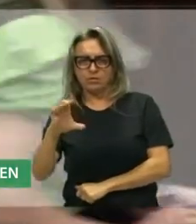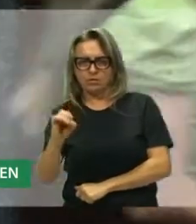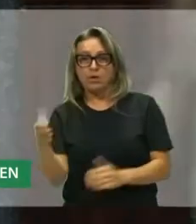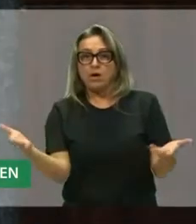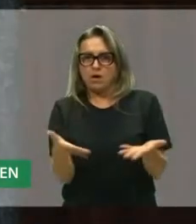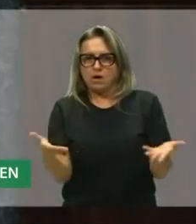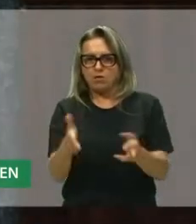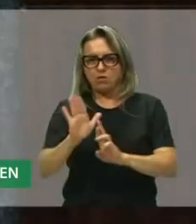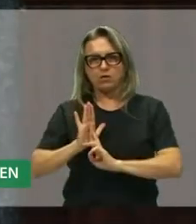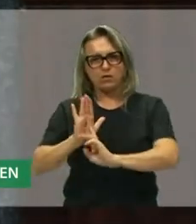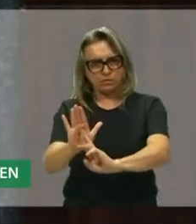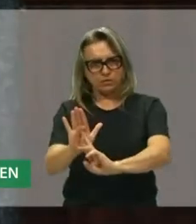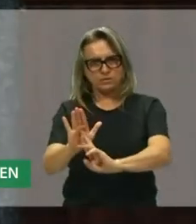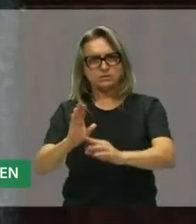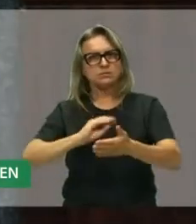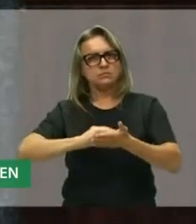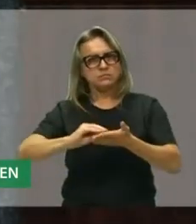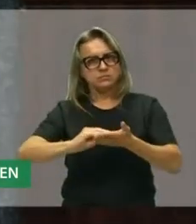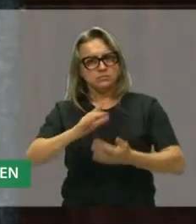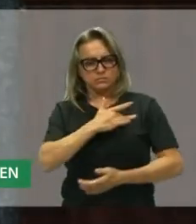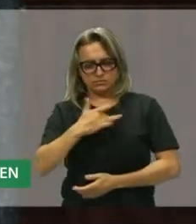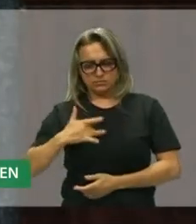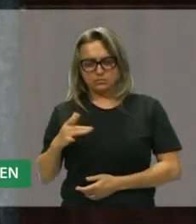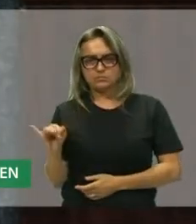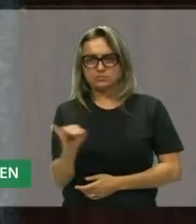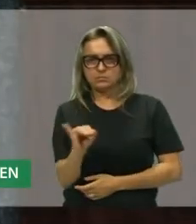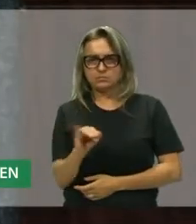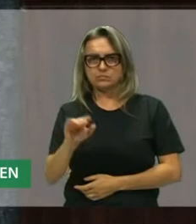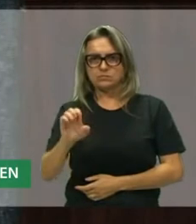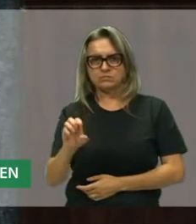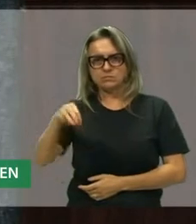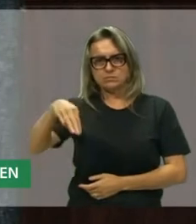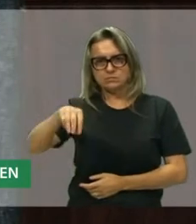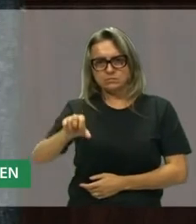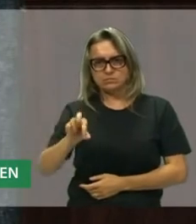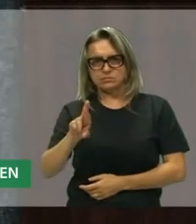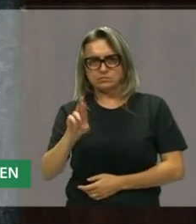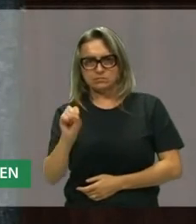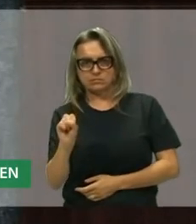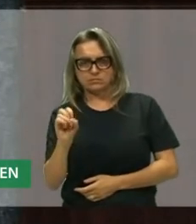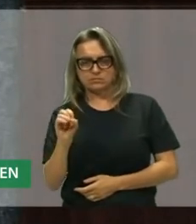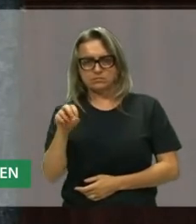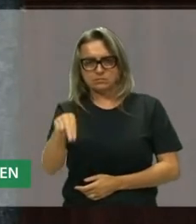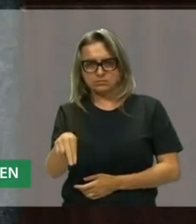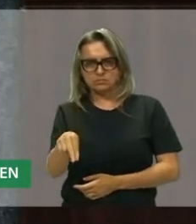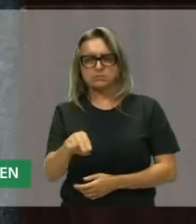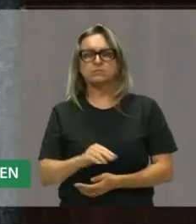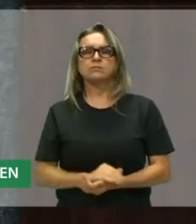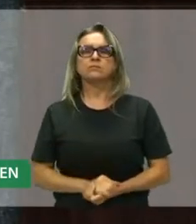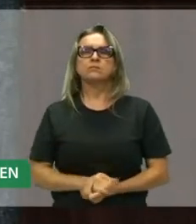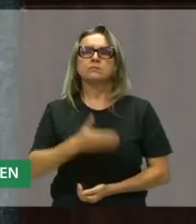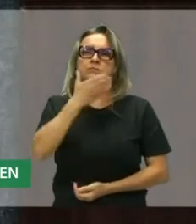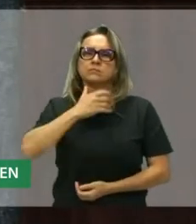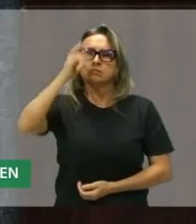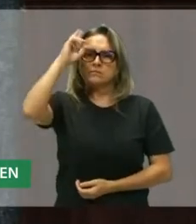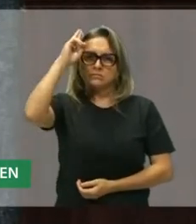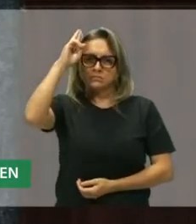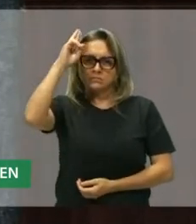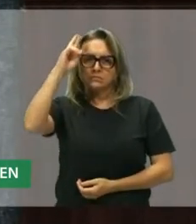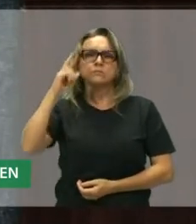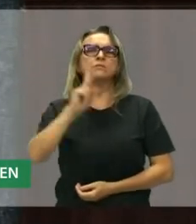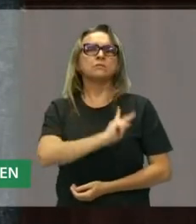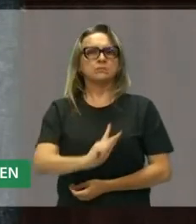ato representando o secretário de saúde de Itajaí, Emerson Roberto Duarte. Senhor presidente da